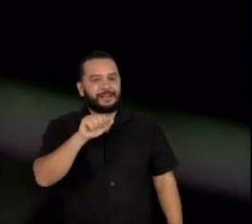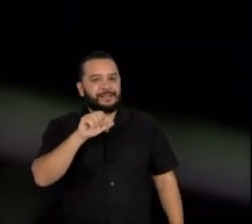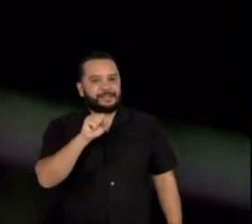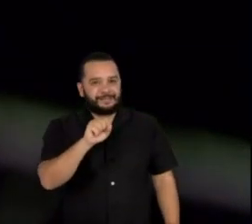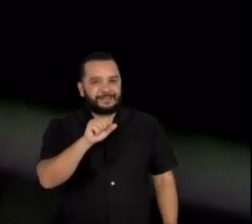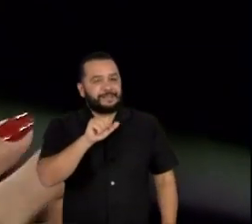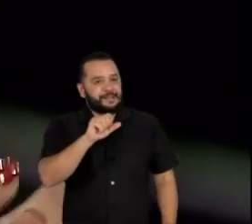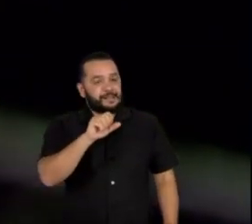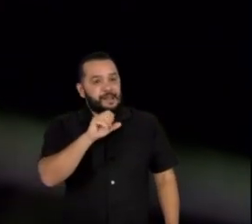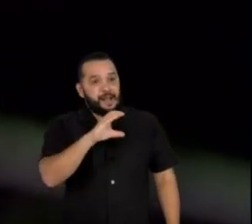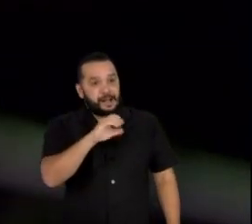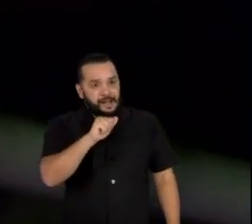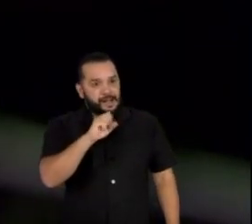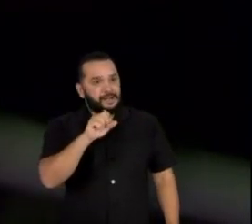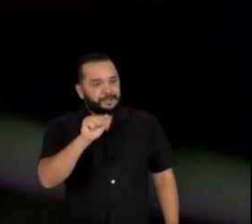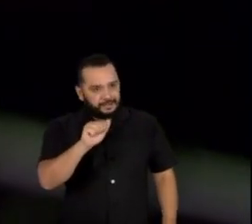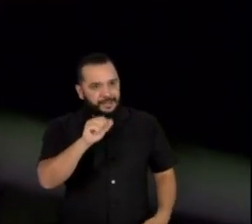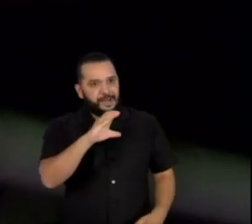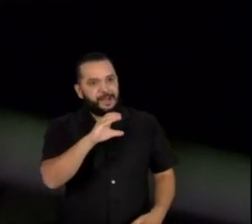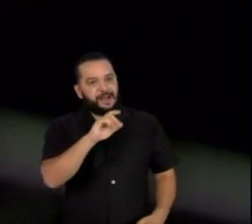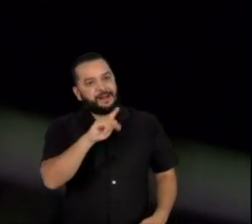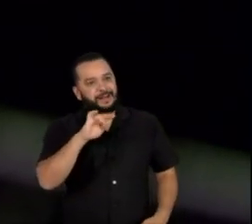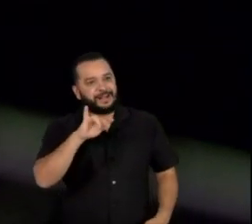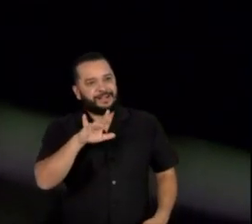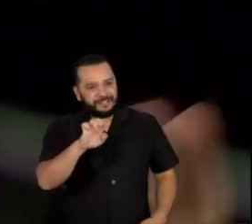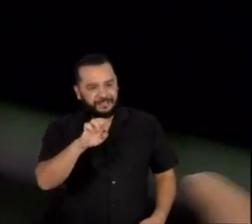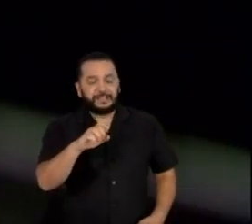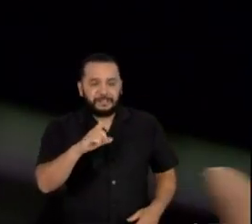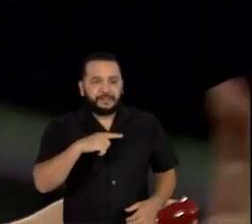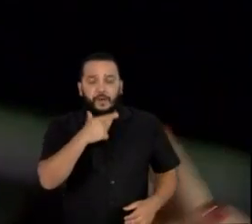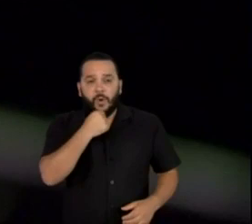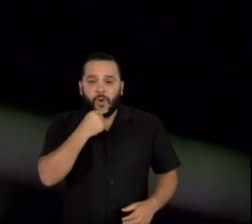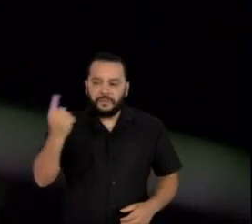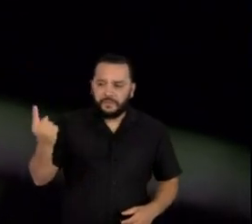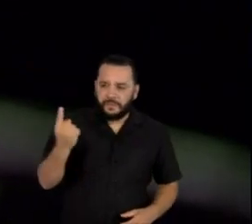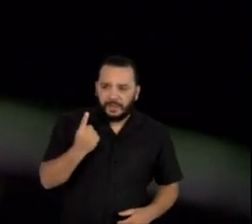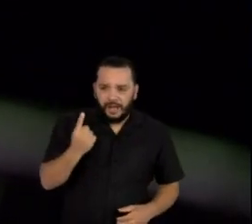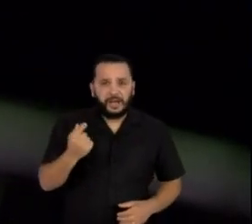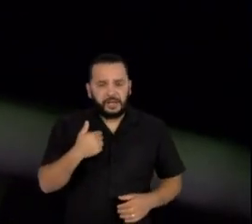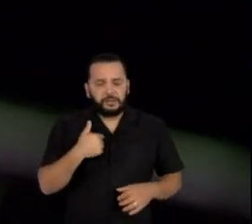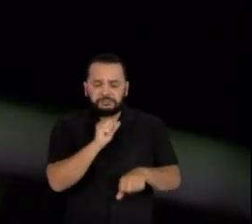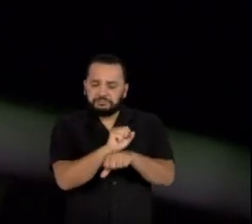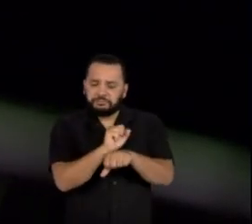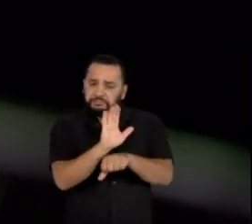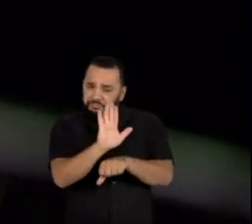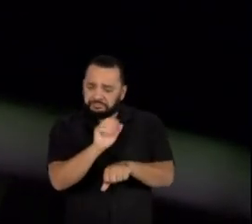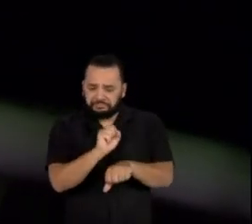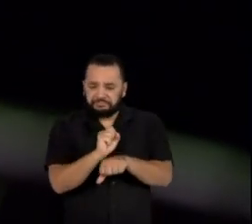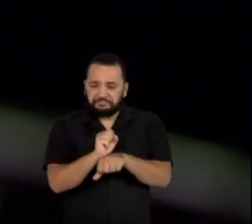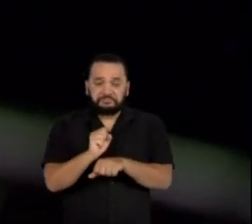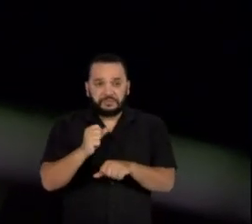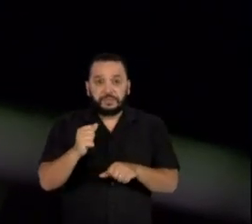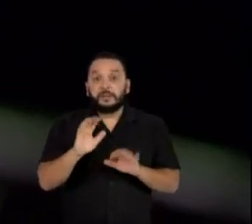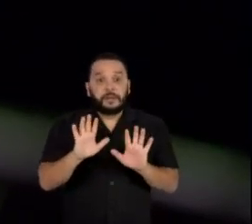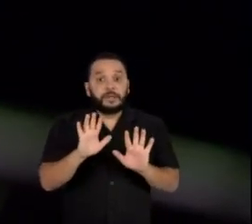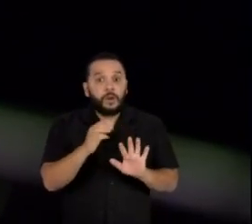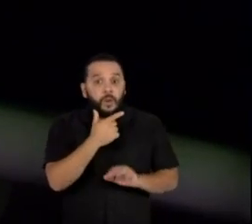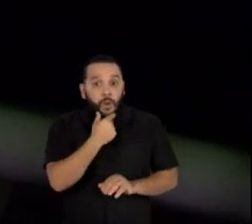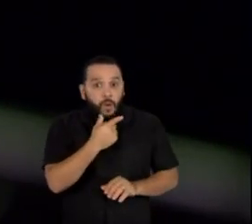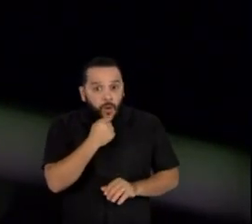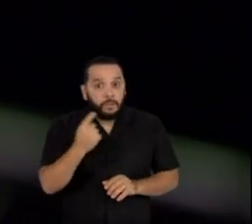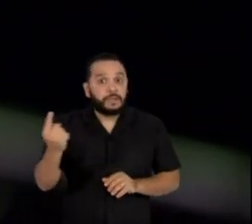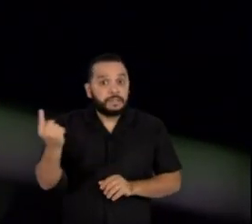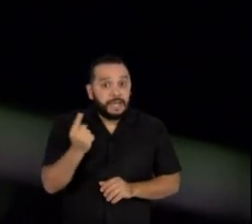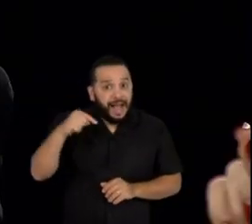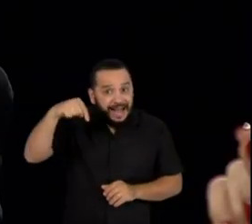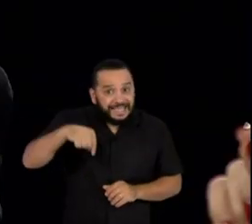comigo. A camareira falou assim, tem um rapaz que gostaria de falar com você. Eu falei, eu costumo falar ali fora e tal. Aí ela falou assim, não, mas era bom você receber